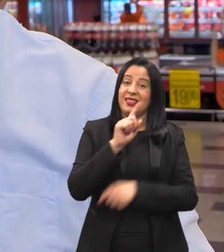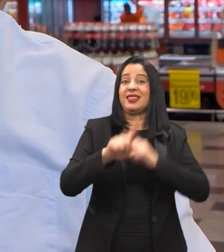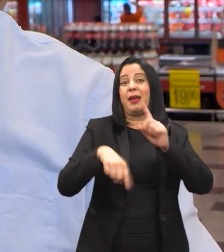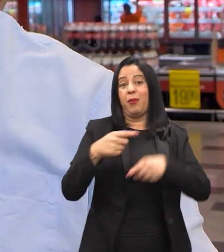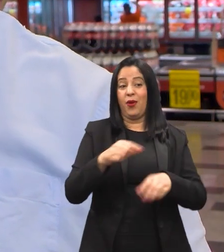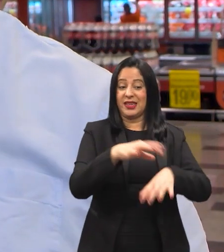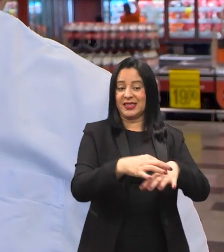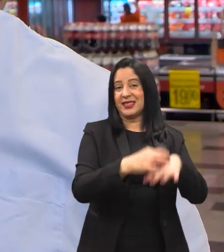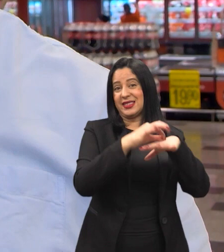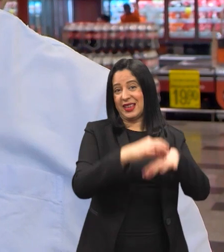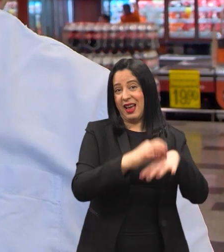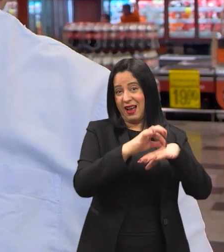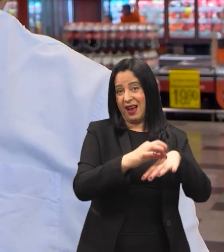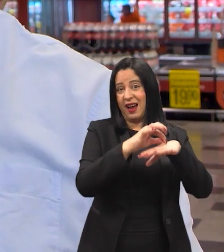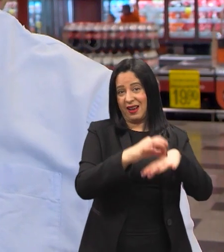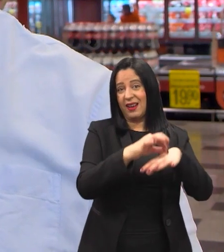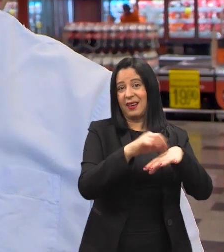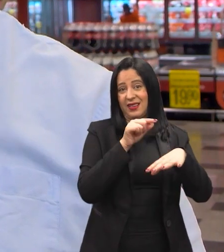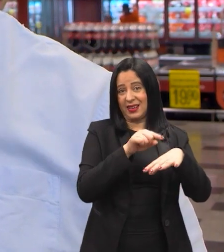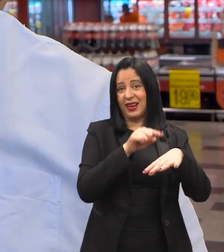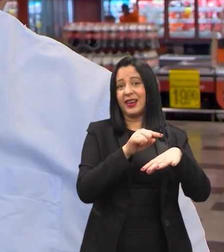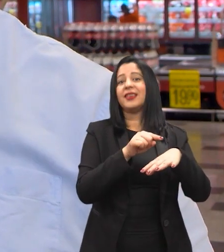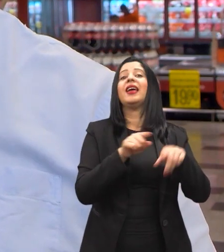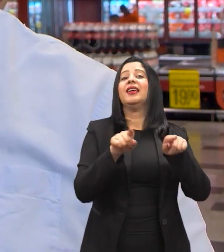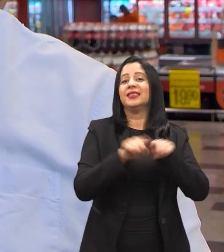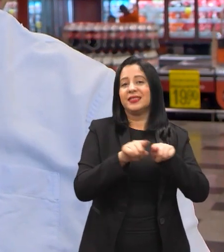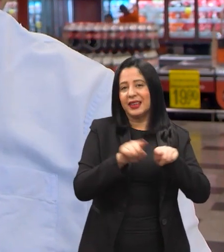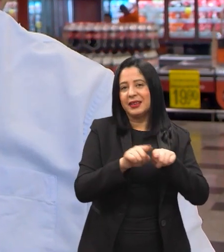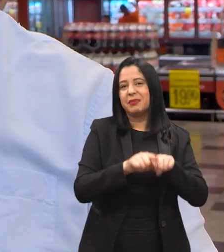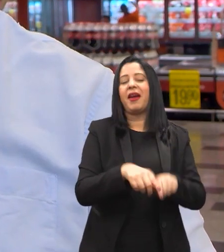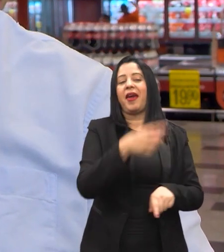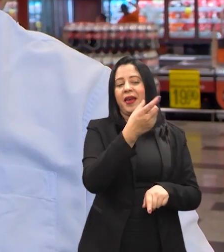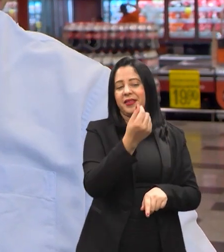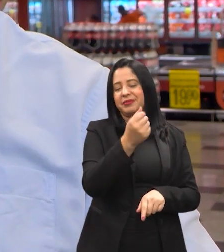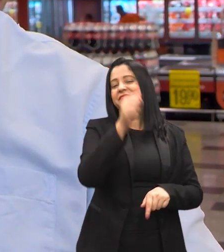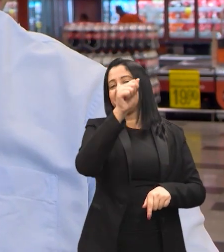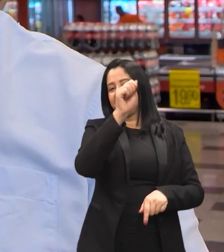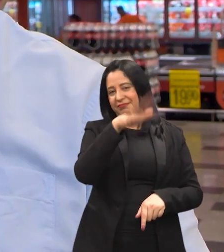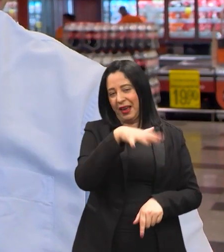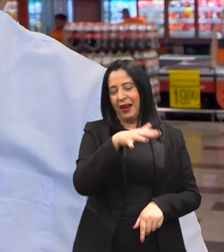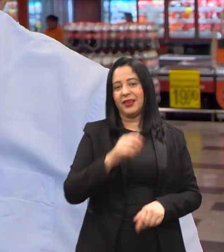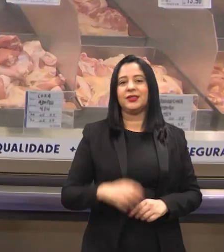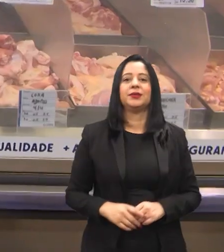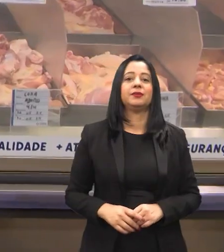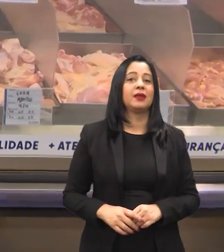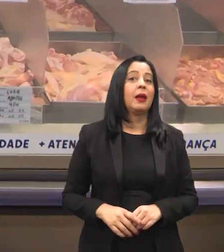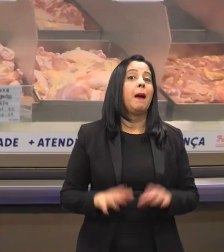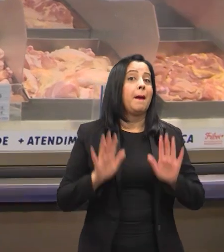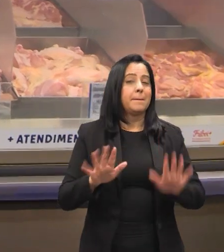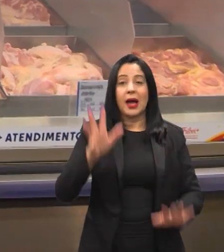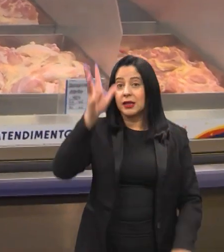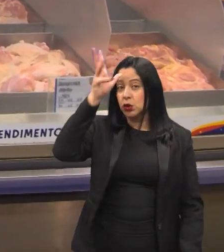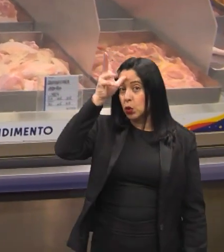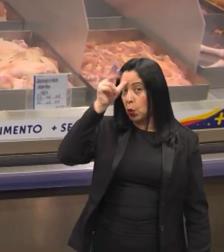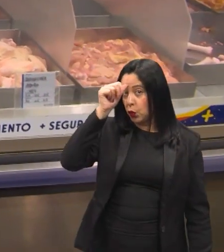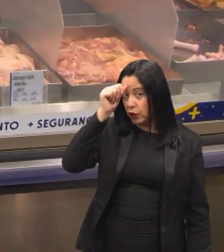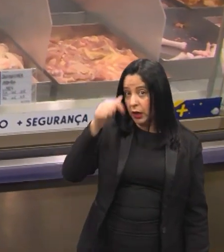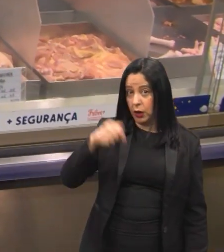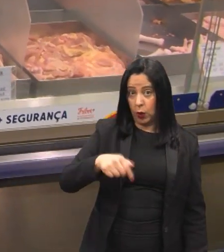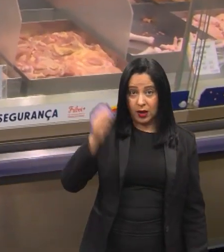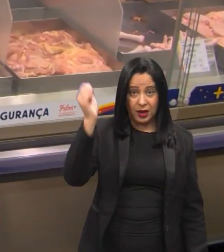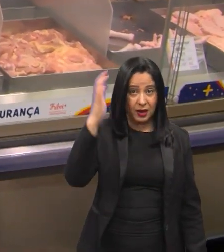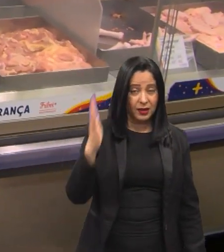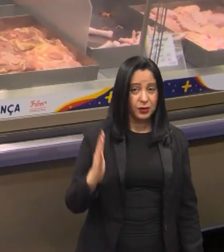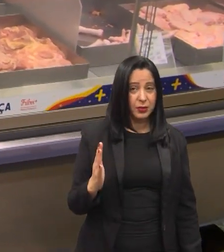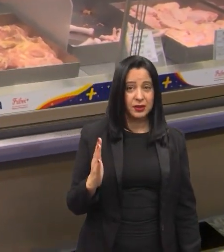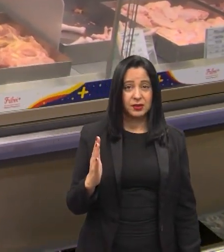cascata, que é a carne, de repente, sobra uma demanda maior da carne, consequentemente as ofertas vão surgindo. Mas a presença da carne de frango aqui